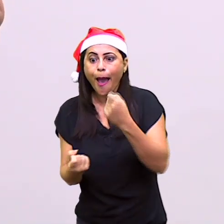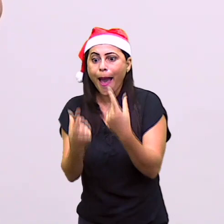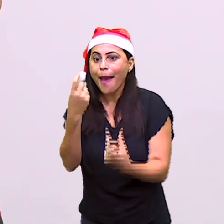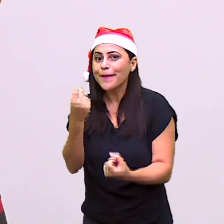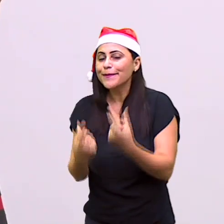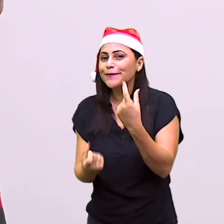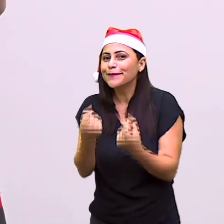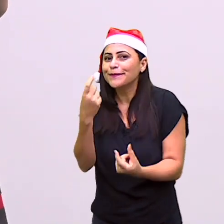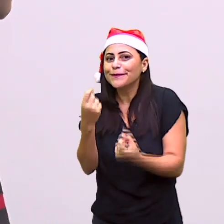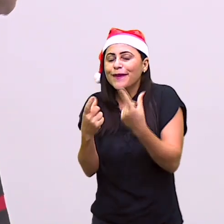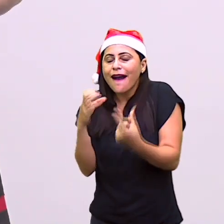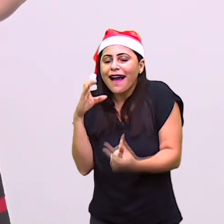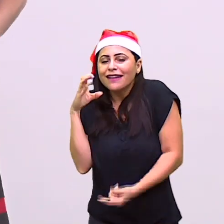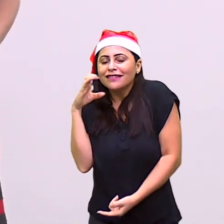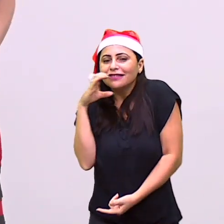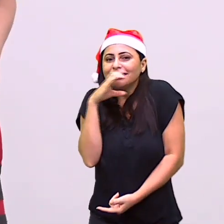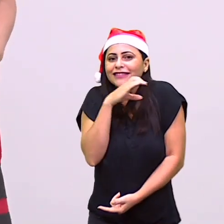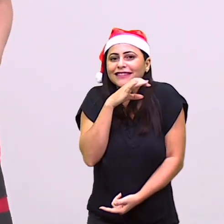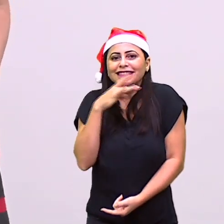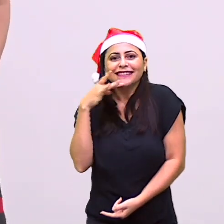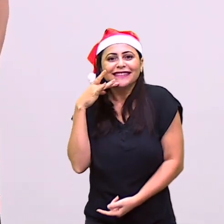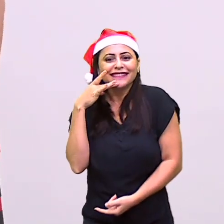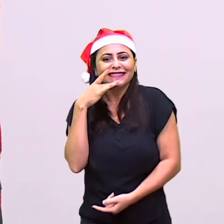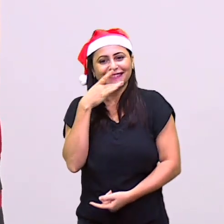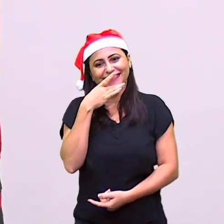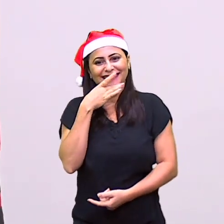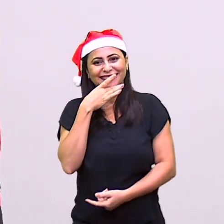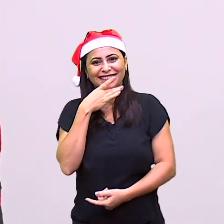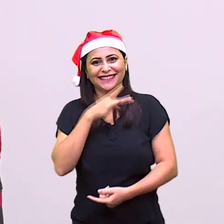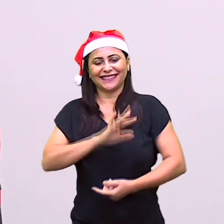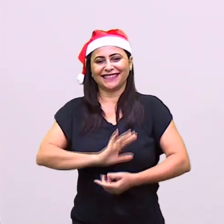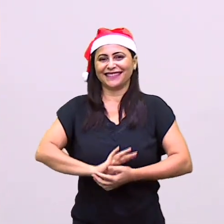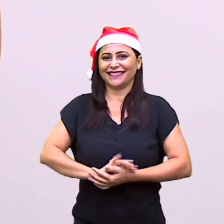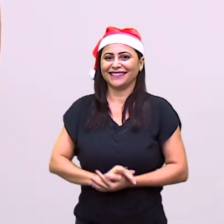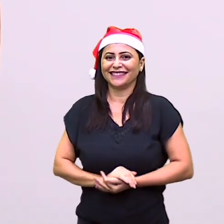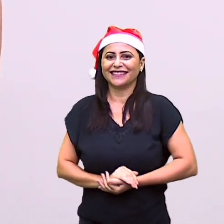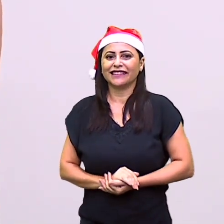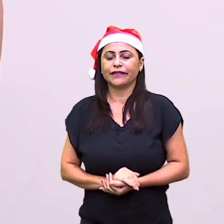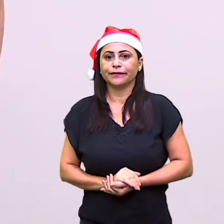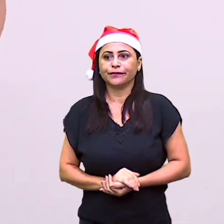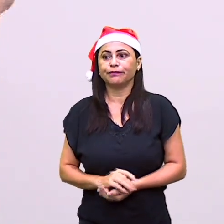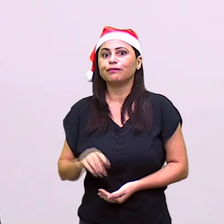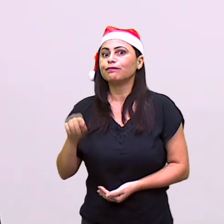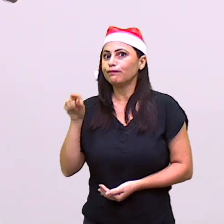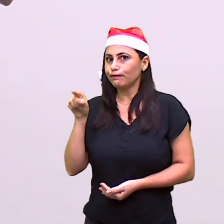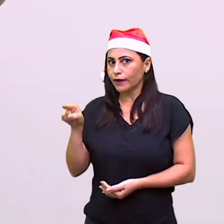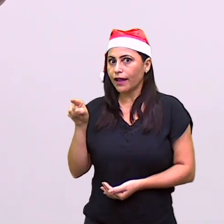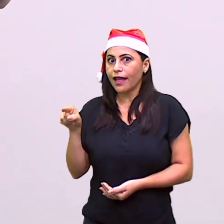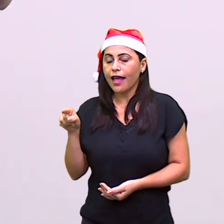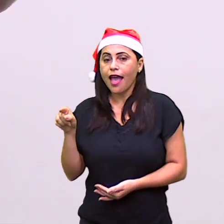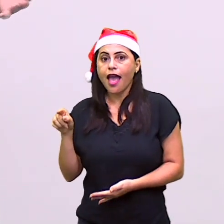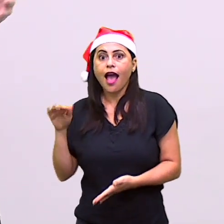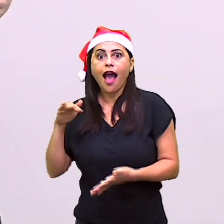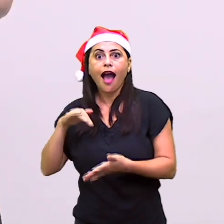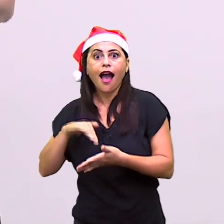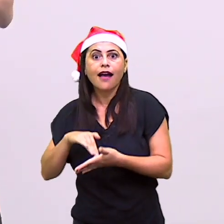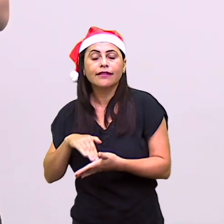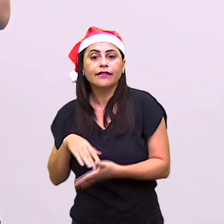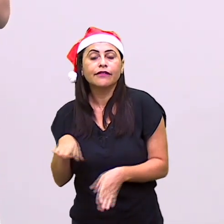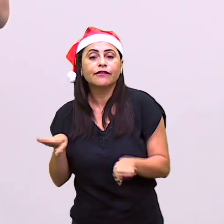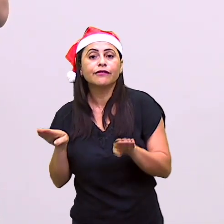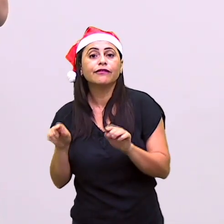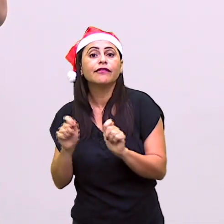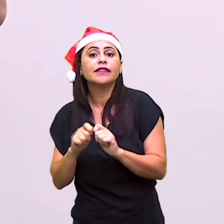pipocas quentinhas para comermos. Ai, que delícia! Beto até fazia